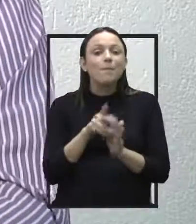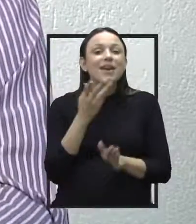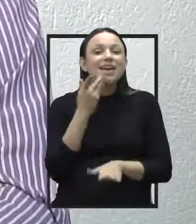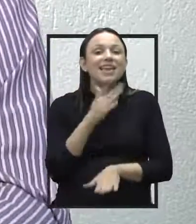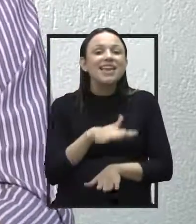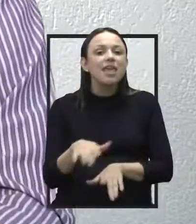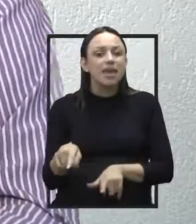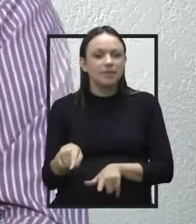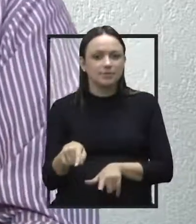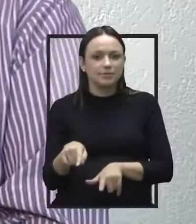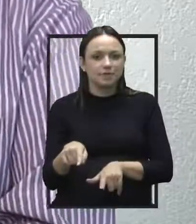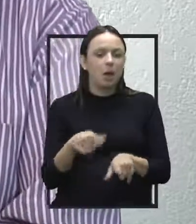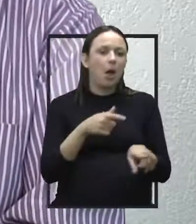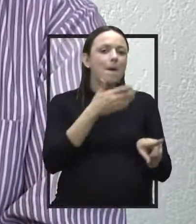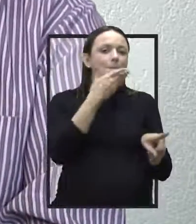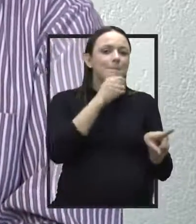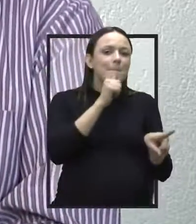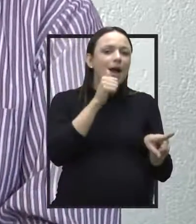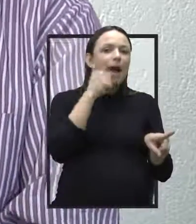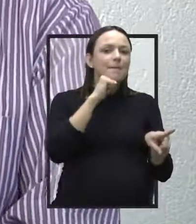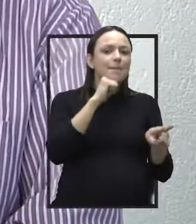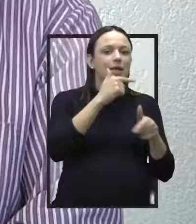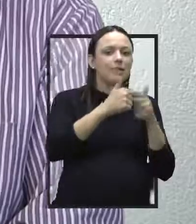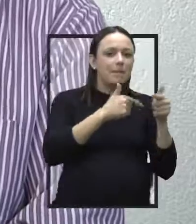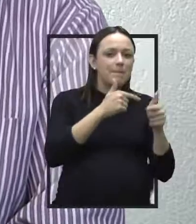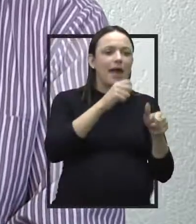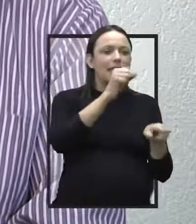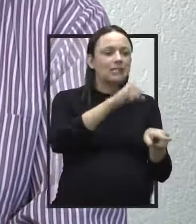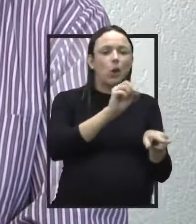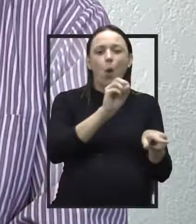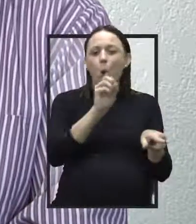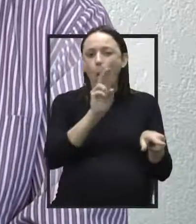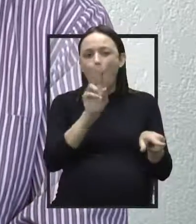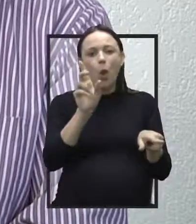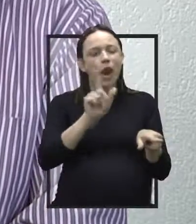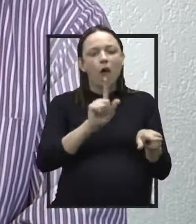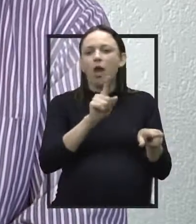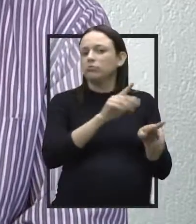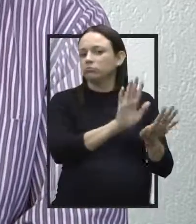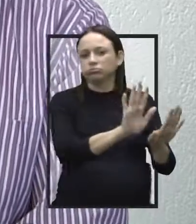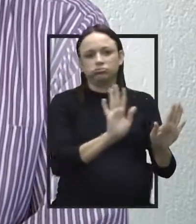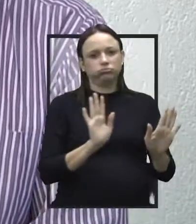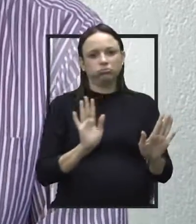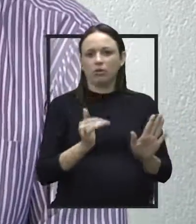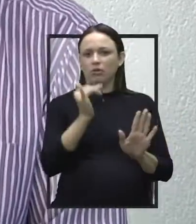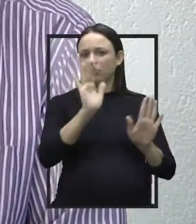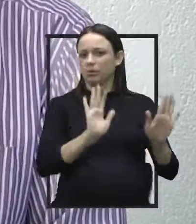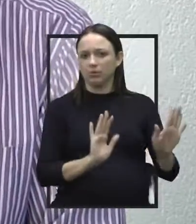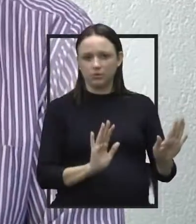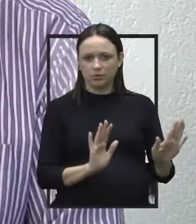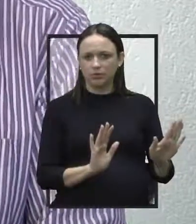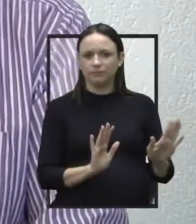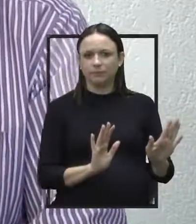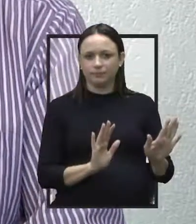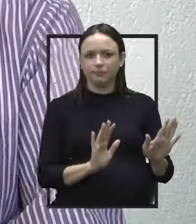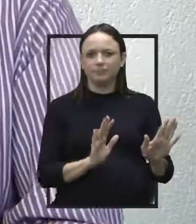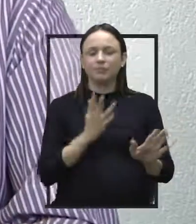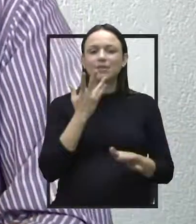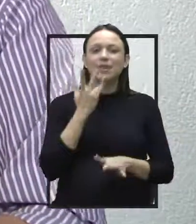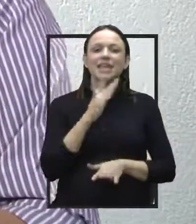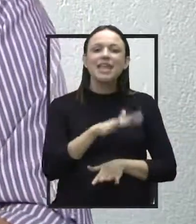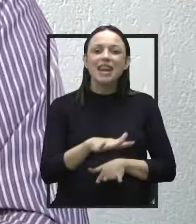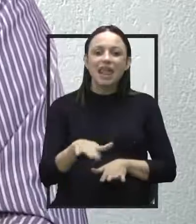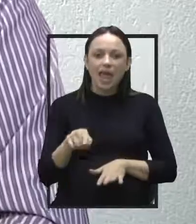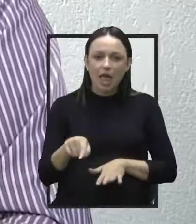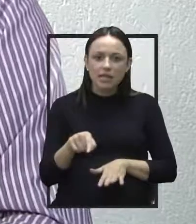a mãe trabalham, o pai e a mãe não trabalham. Já estive conversando no Ministério Público e é um assunto muito bem claro. Criança